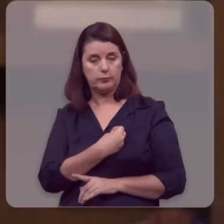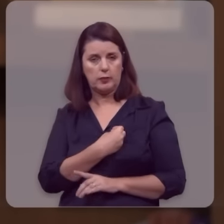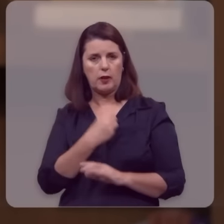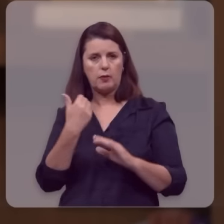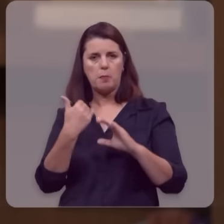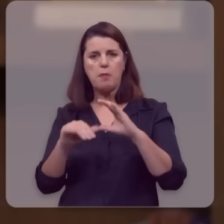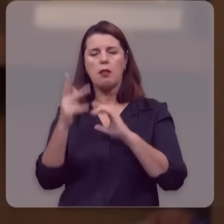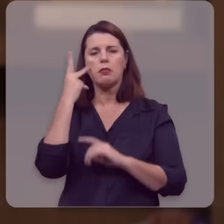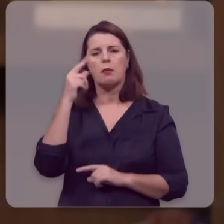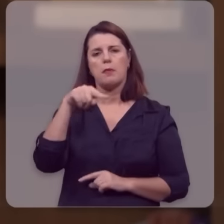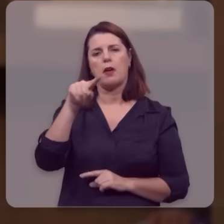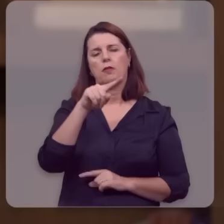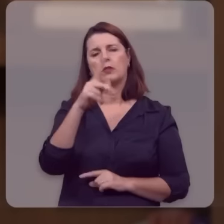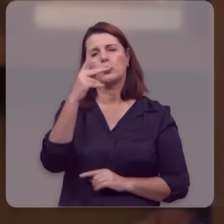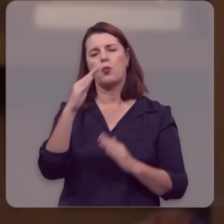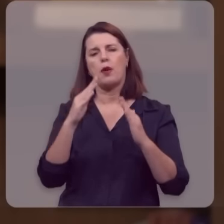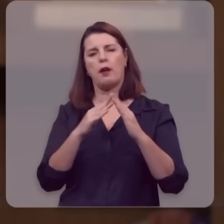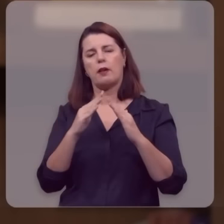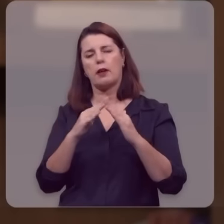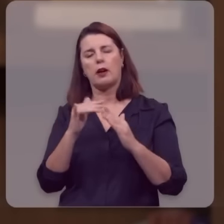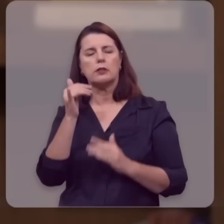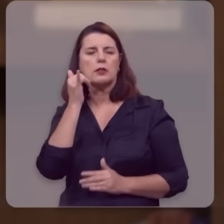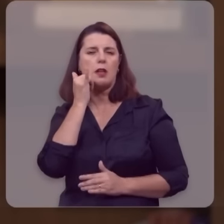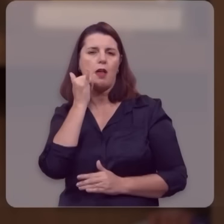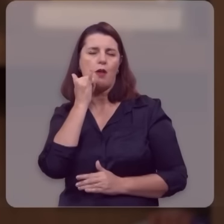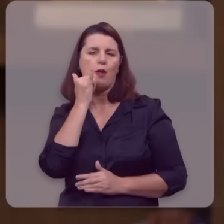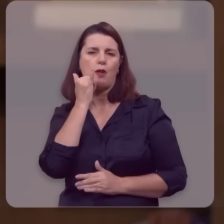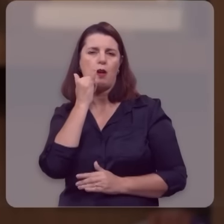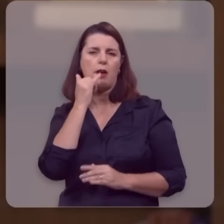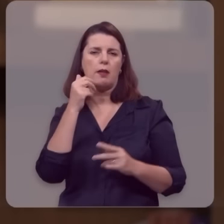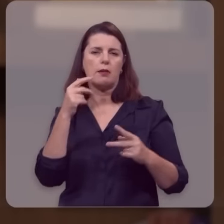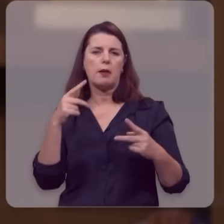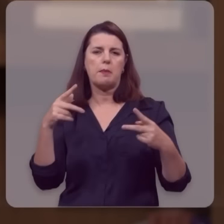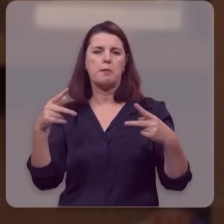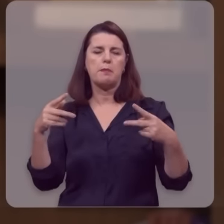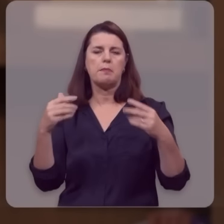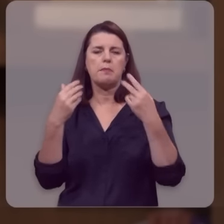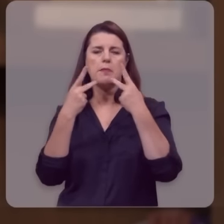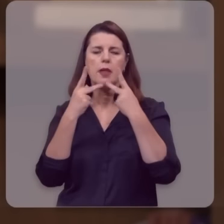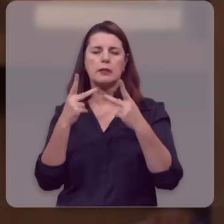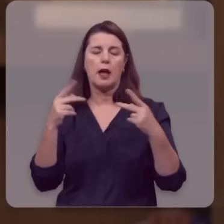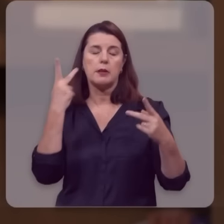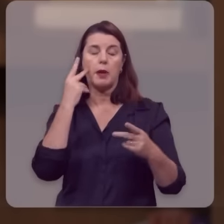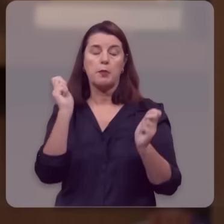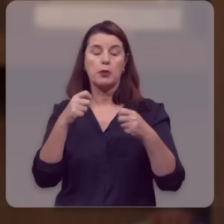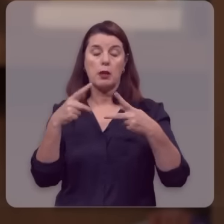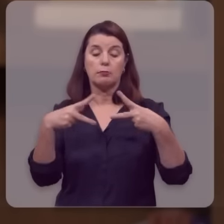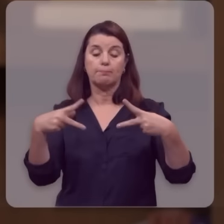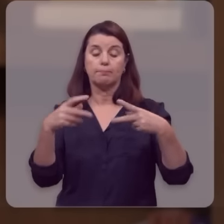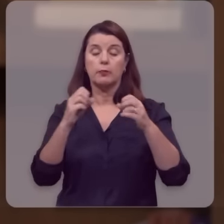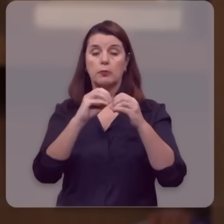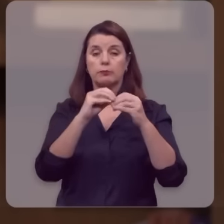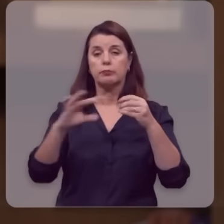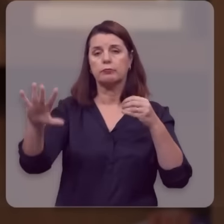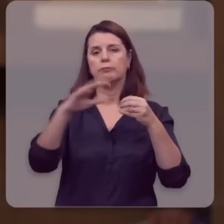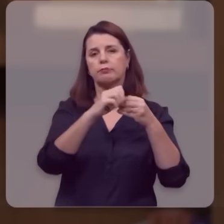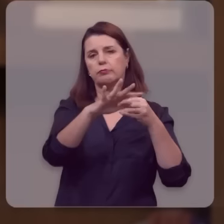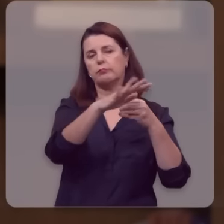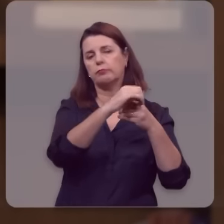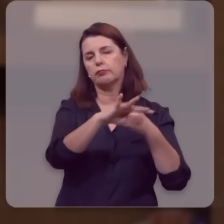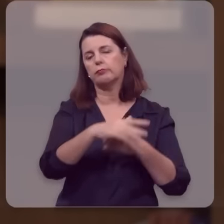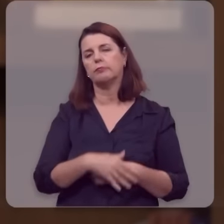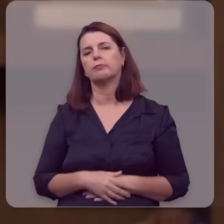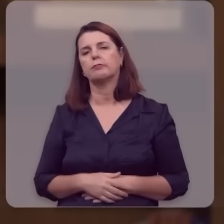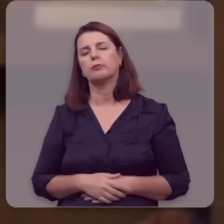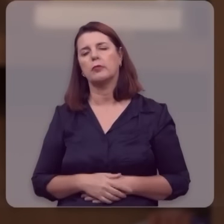vamos enviar para você aí na sua casa no seu telefone essa mensagem para você poder compartilhar com quem você quiser